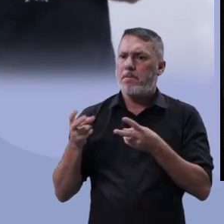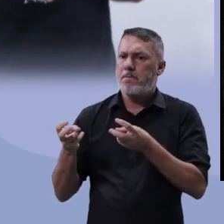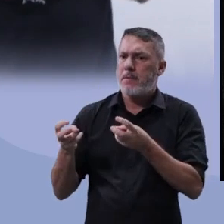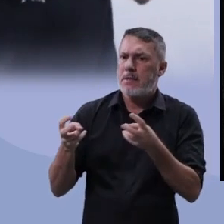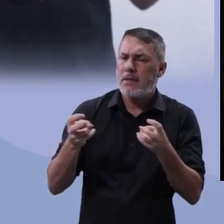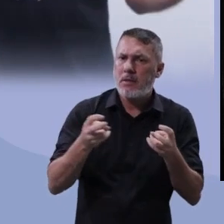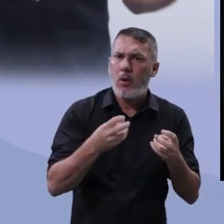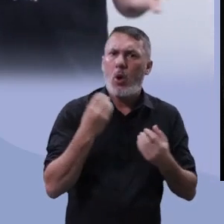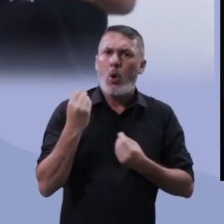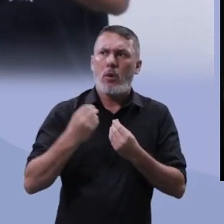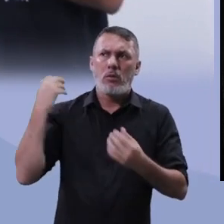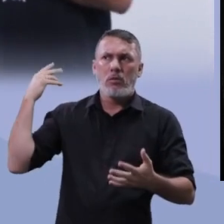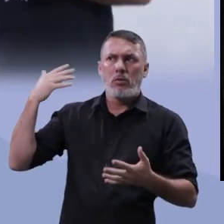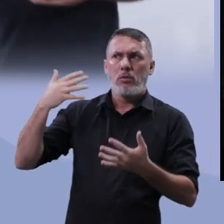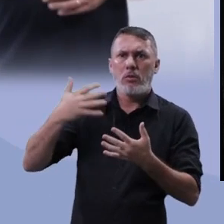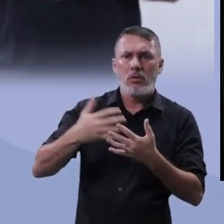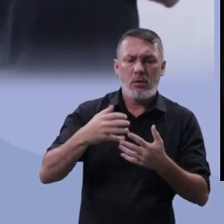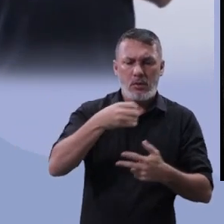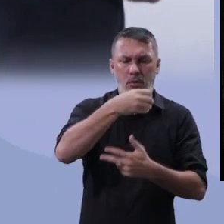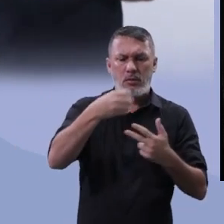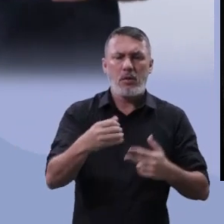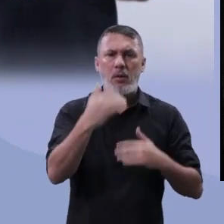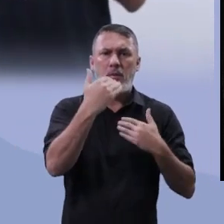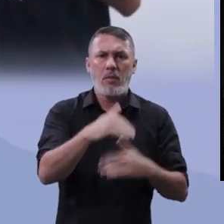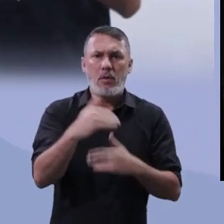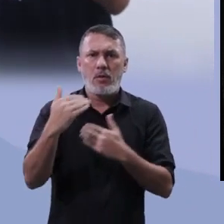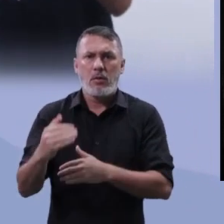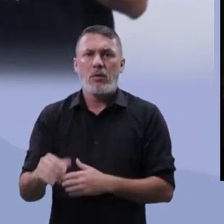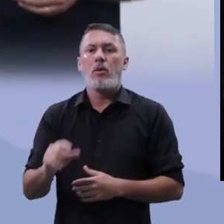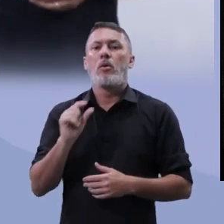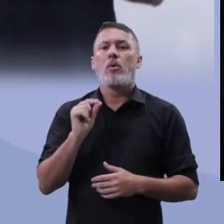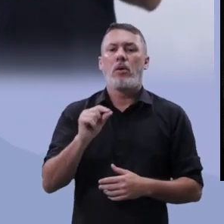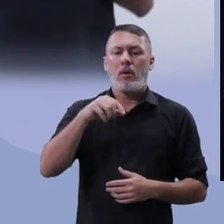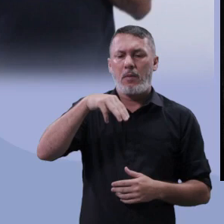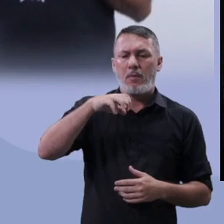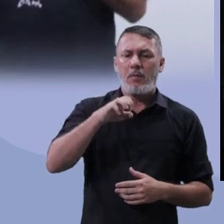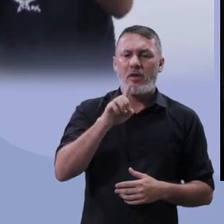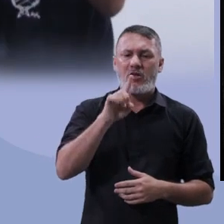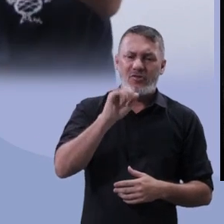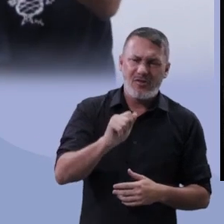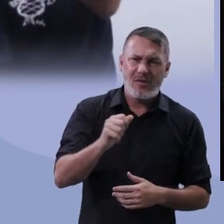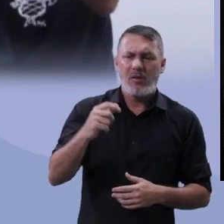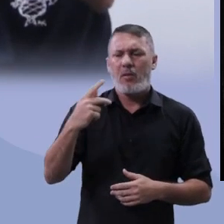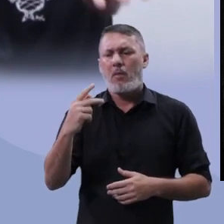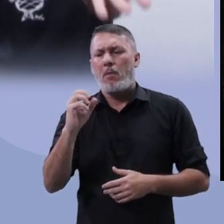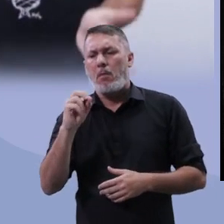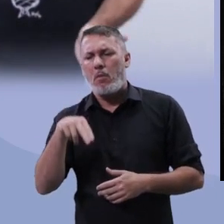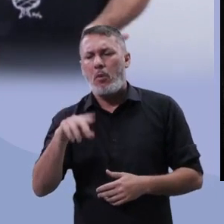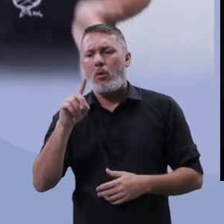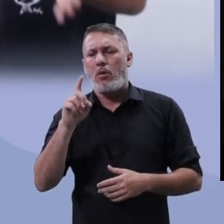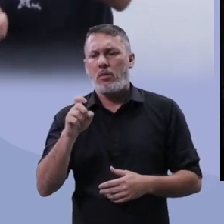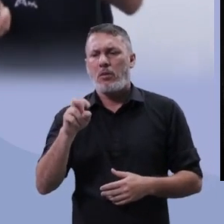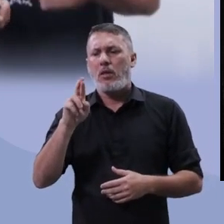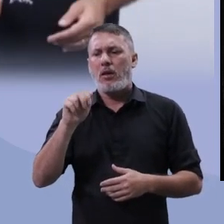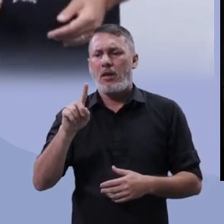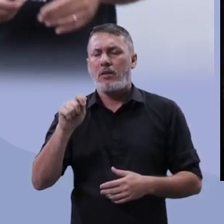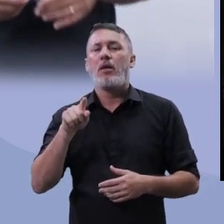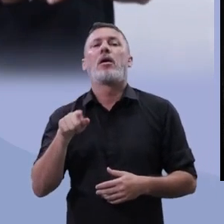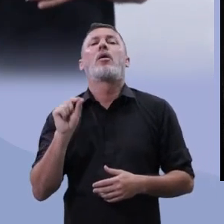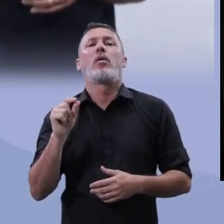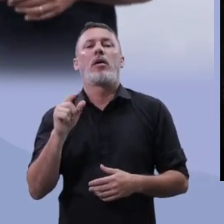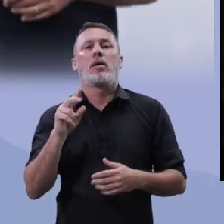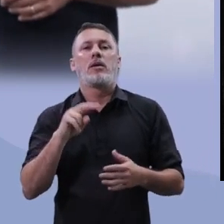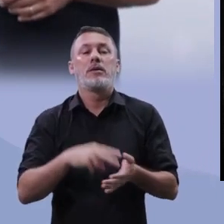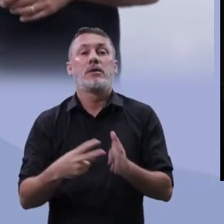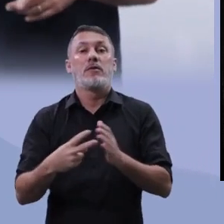uma tendência do Enem dos últimos anos cobrar questões de média ponderada. O que é média ponderada, professor? É média que leva em